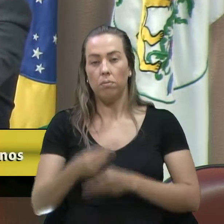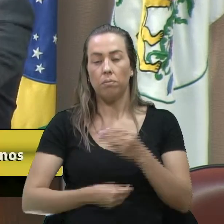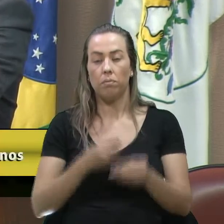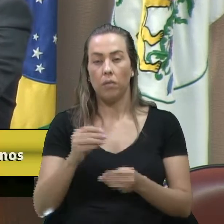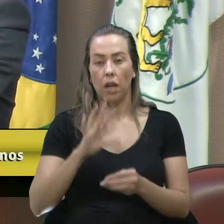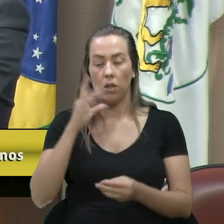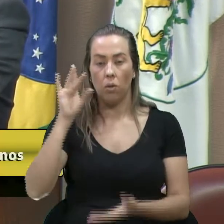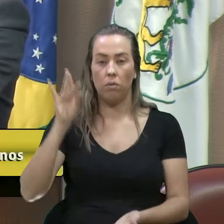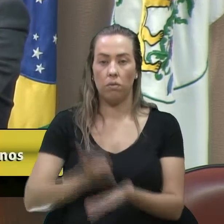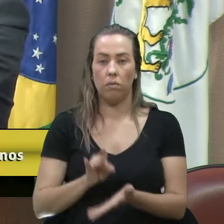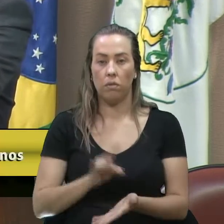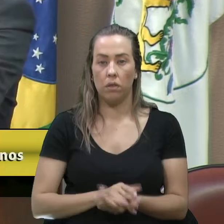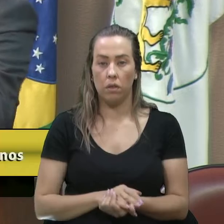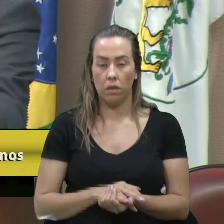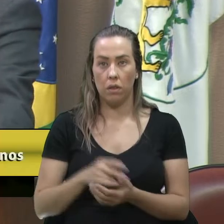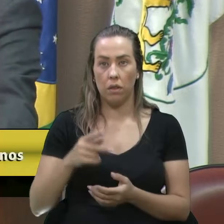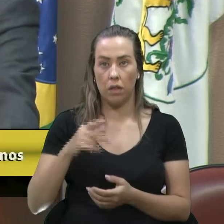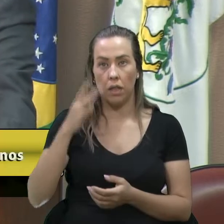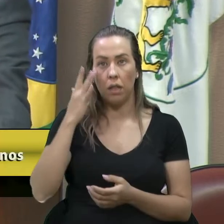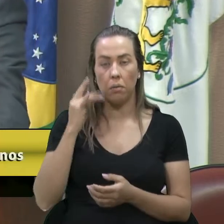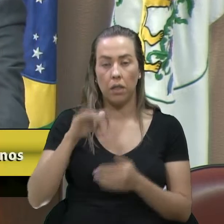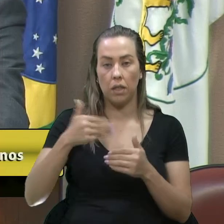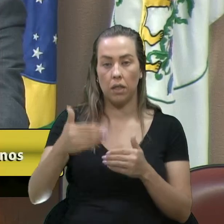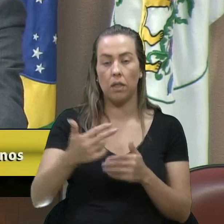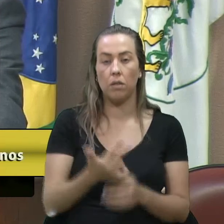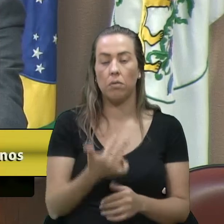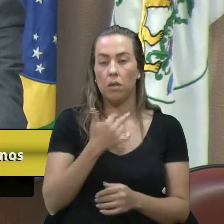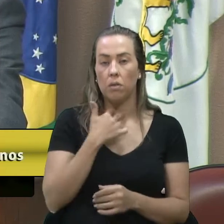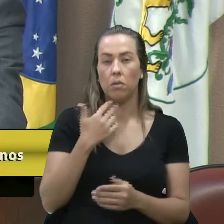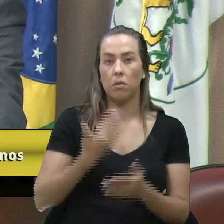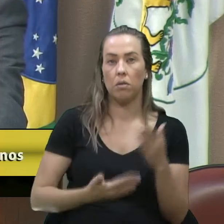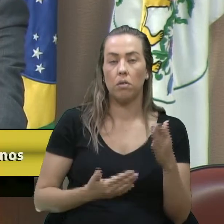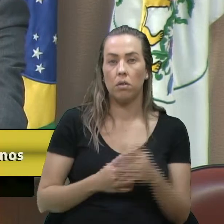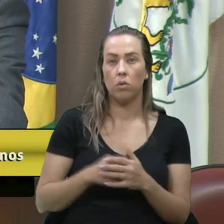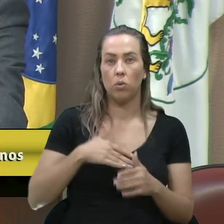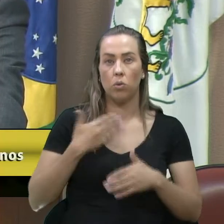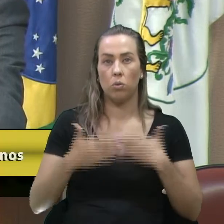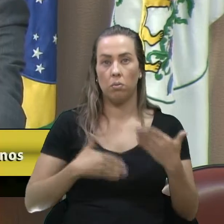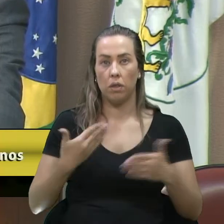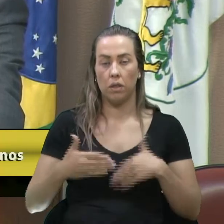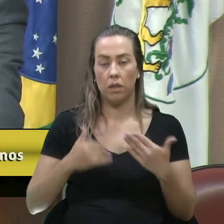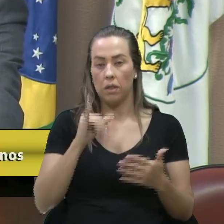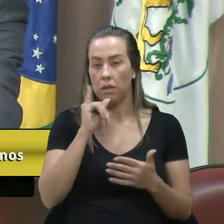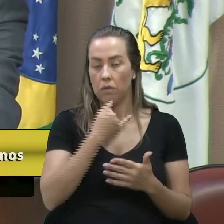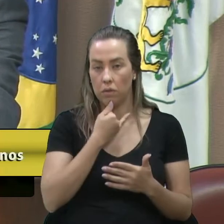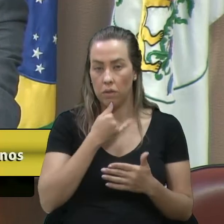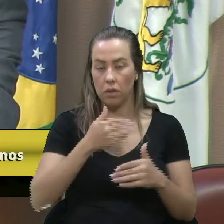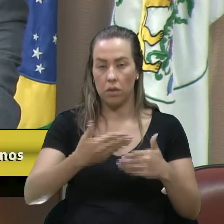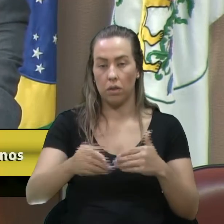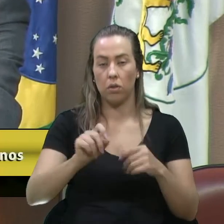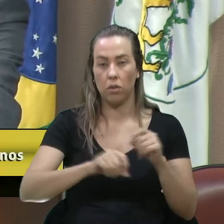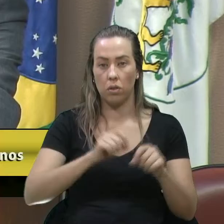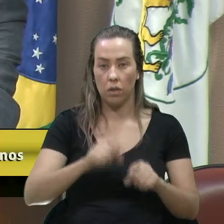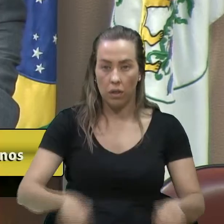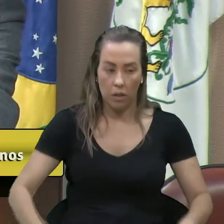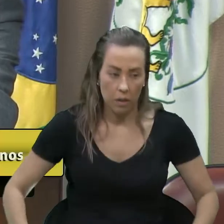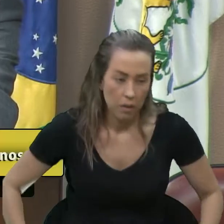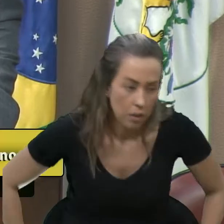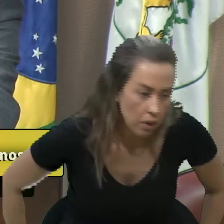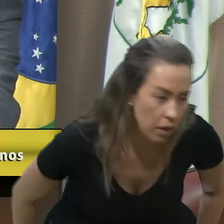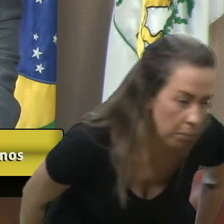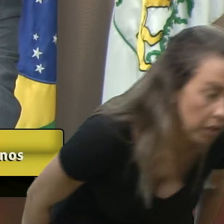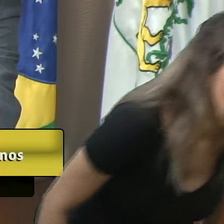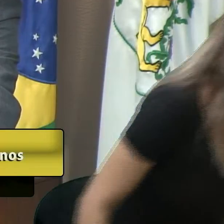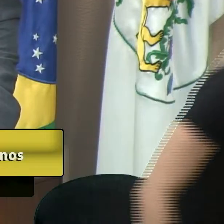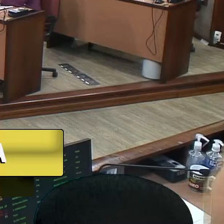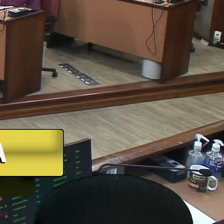ação concreta, para que amanhã depois nós não tenhamos aí surpresas infelizes diante da sociedade. Sua parte.